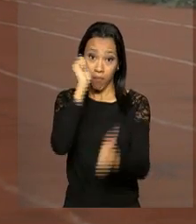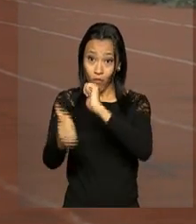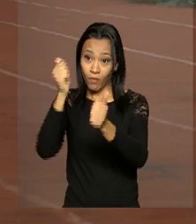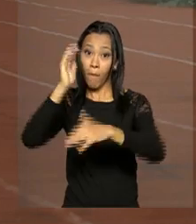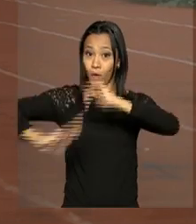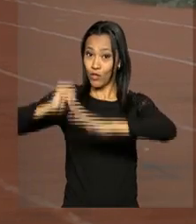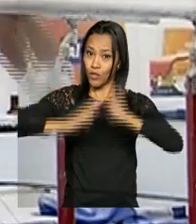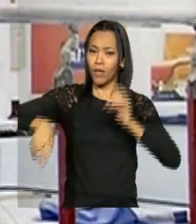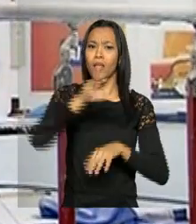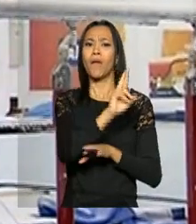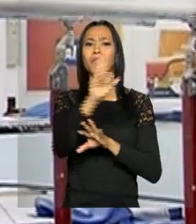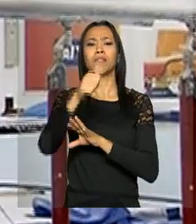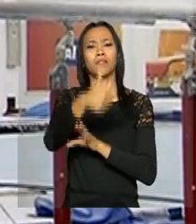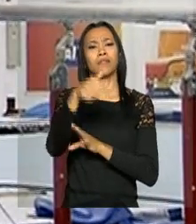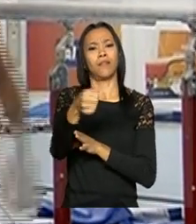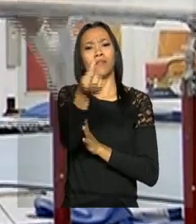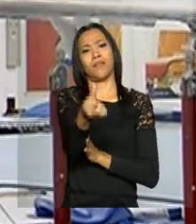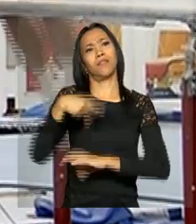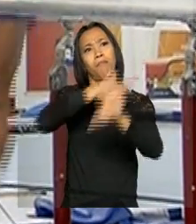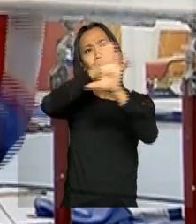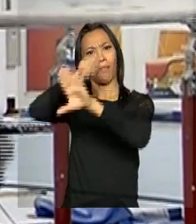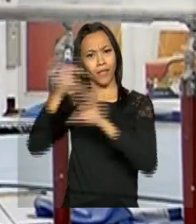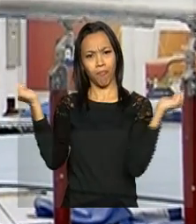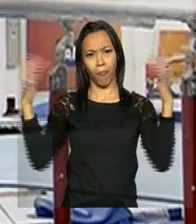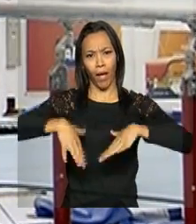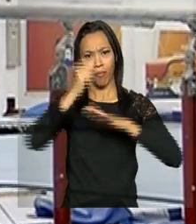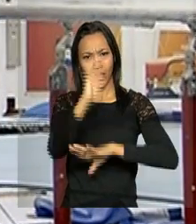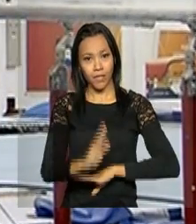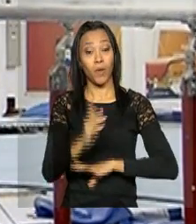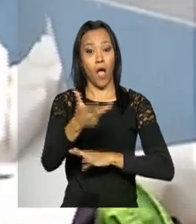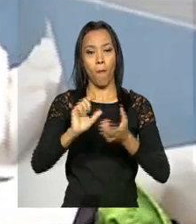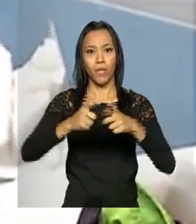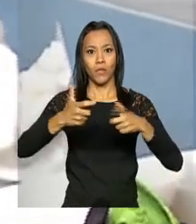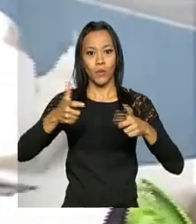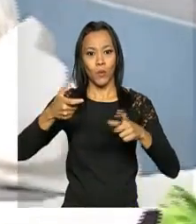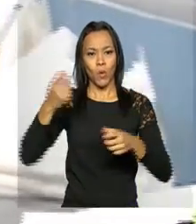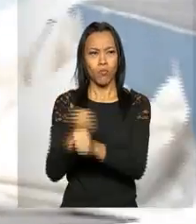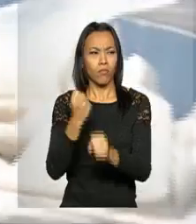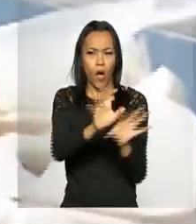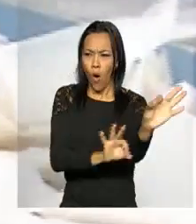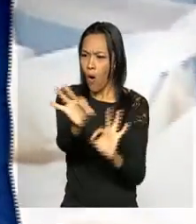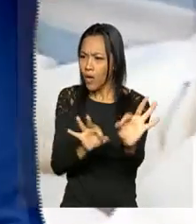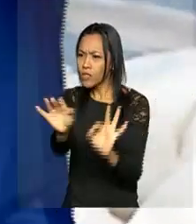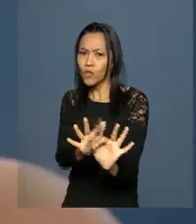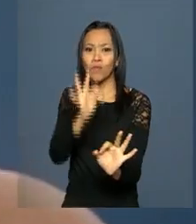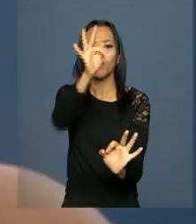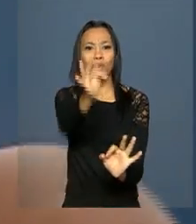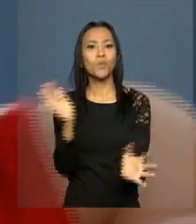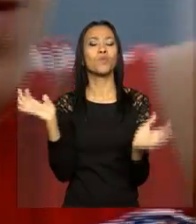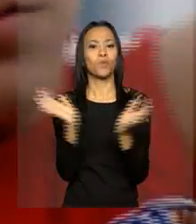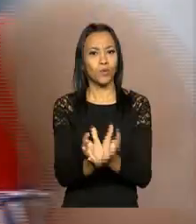176 países. Por causa dos Jogos Paralímpicos, o Brasil aumentou o investimento em infraestrutura para as futuras